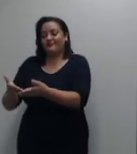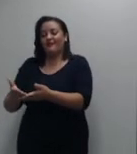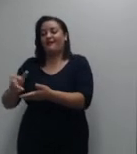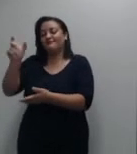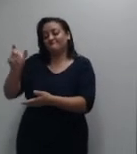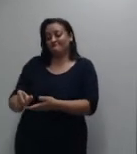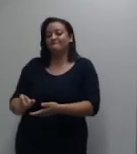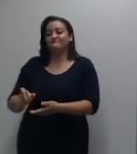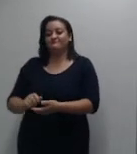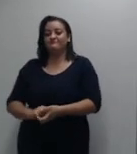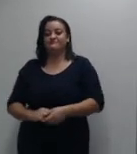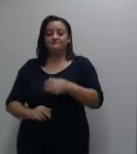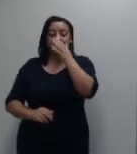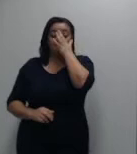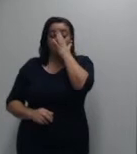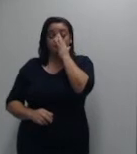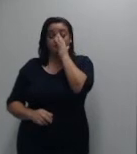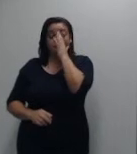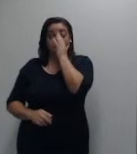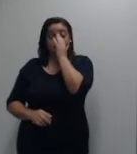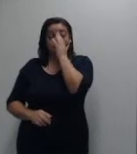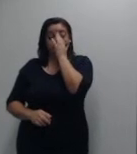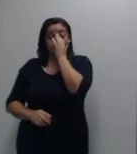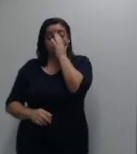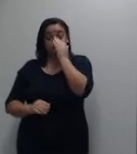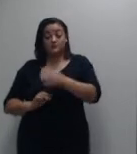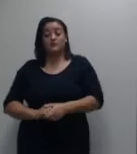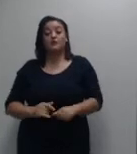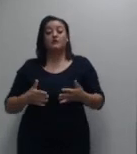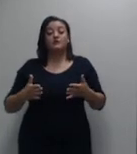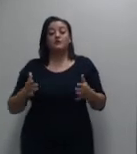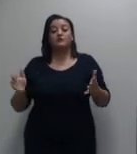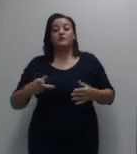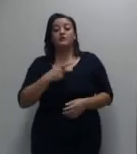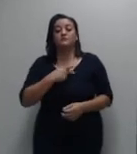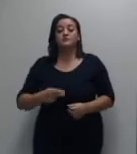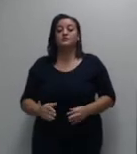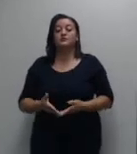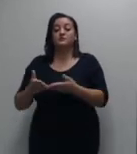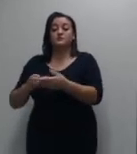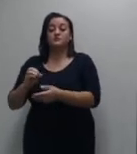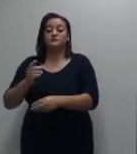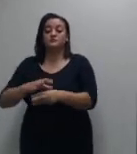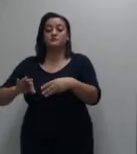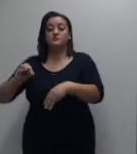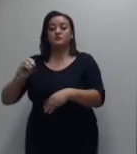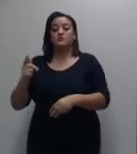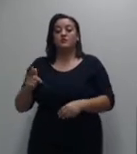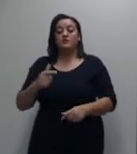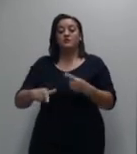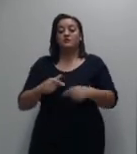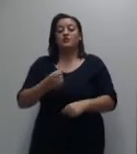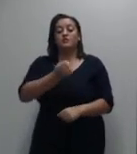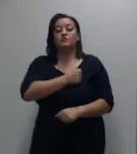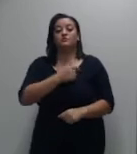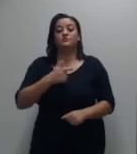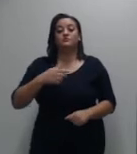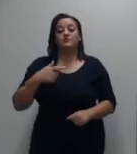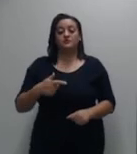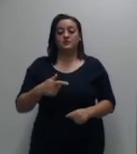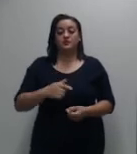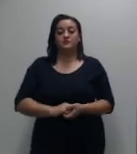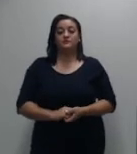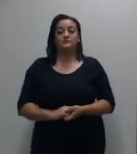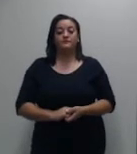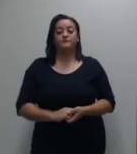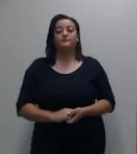formas bom então eu passo a presidência para vossa excelência que trata do 27 que é